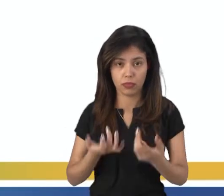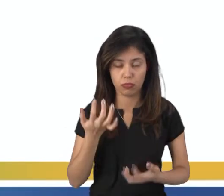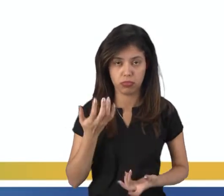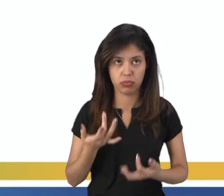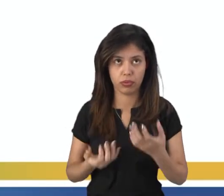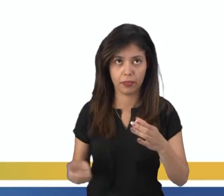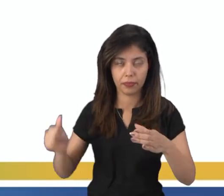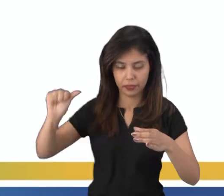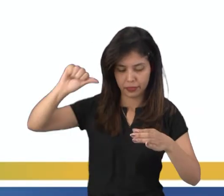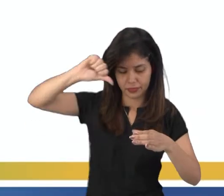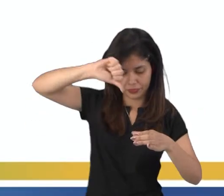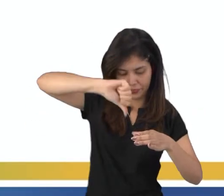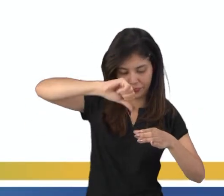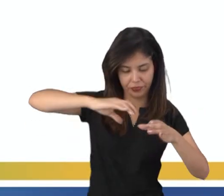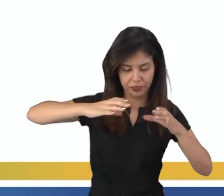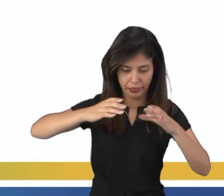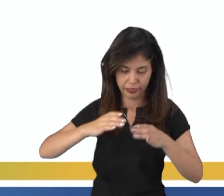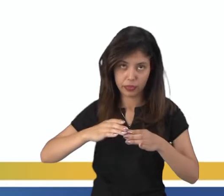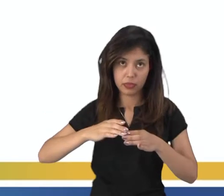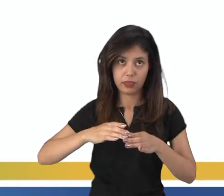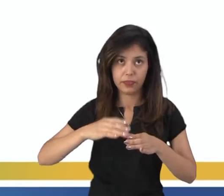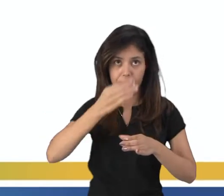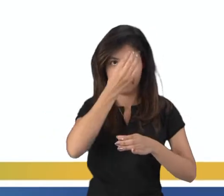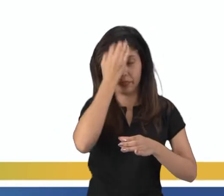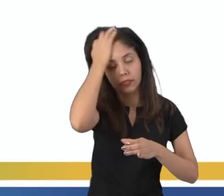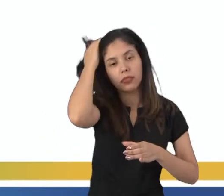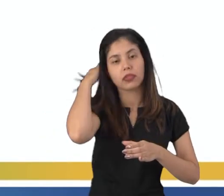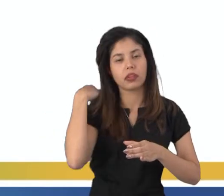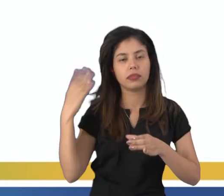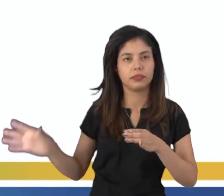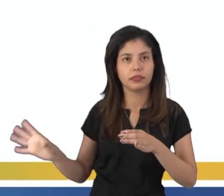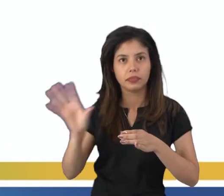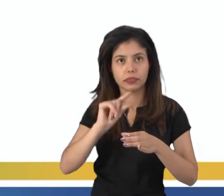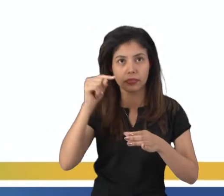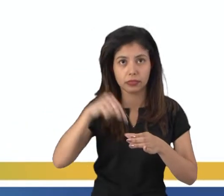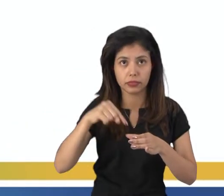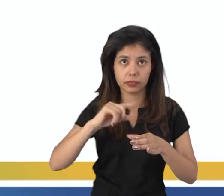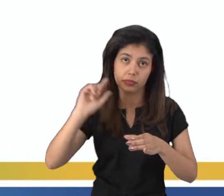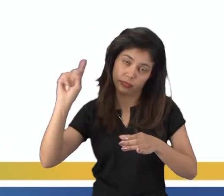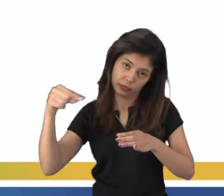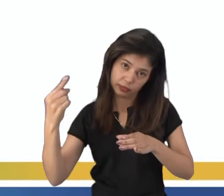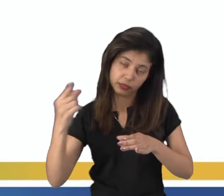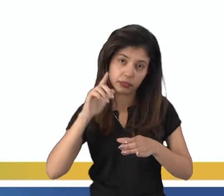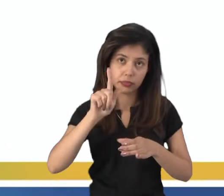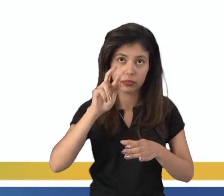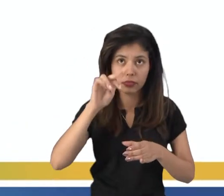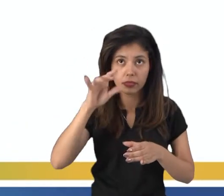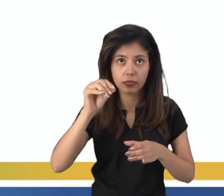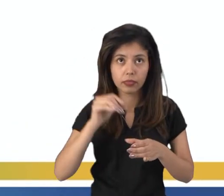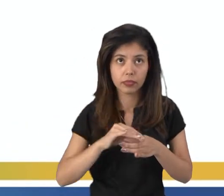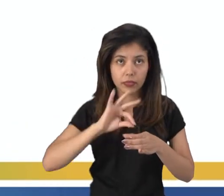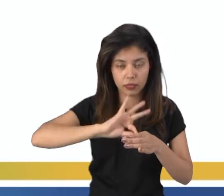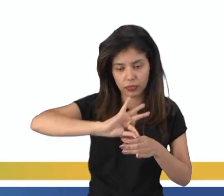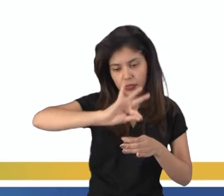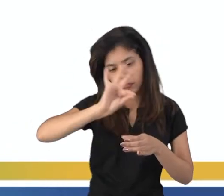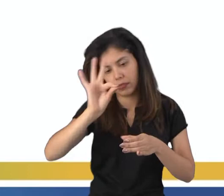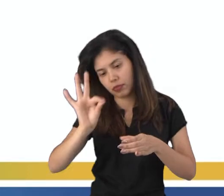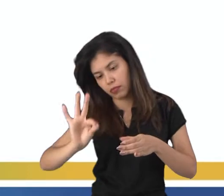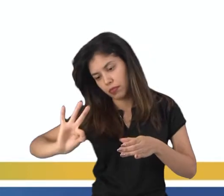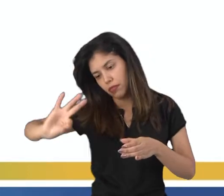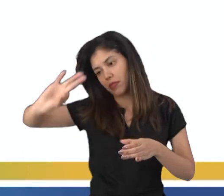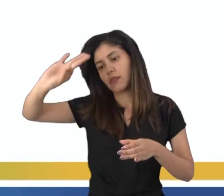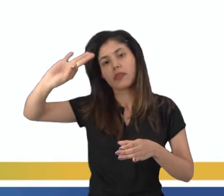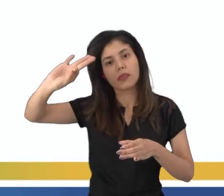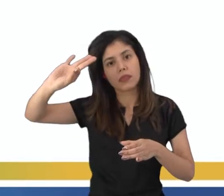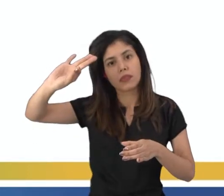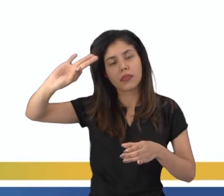nutritivo, colocou dentro de um frasco. Ele levou esse frasco, que tinha depois um gargalo no formato curvado, que a gente chama de pescoço